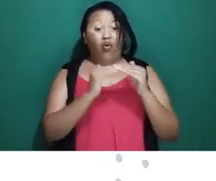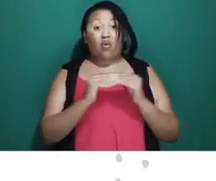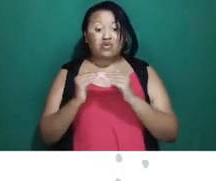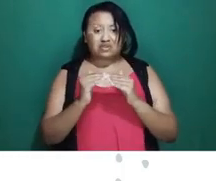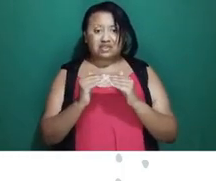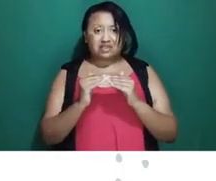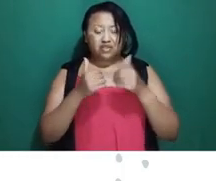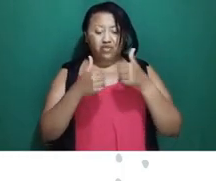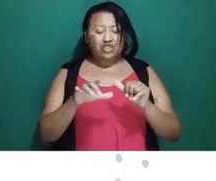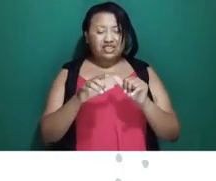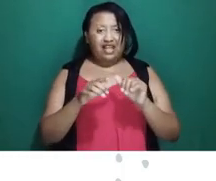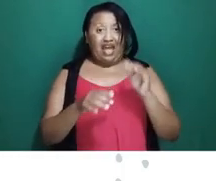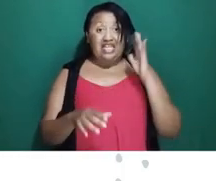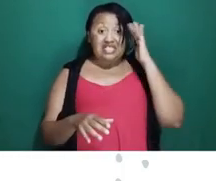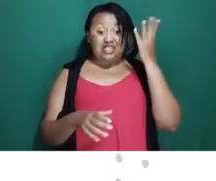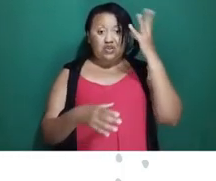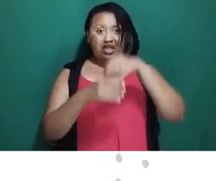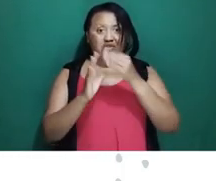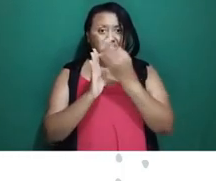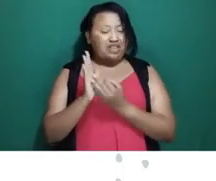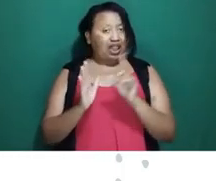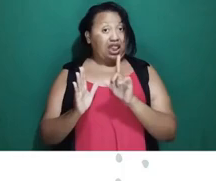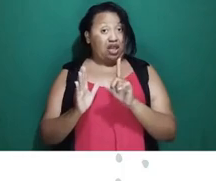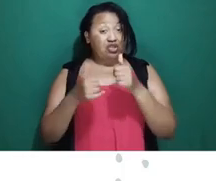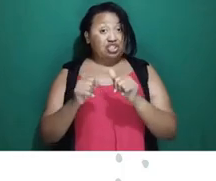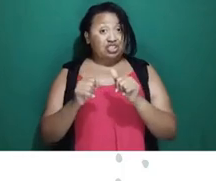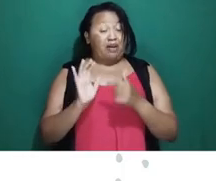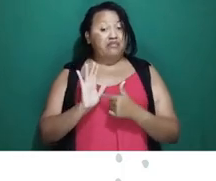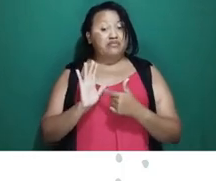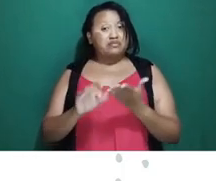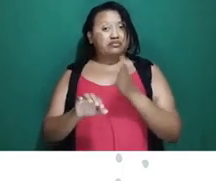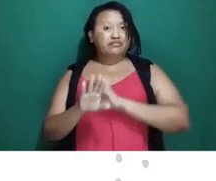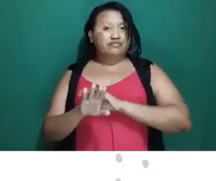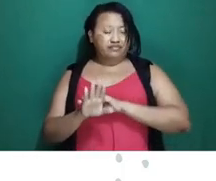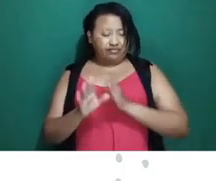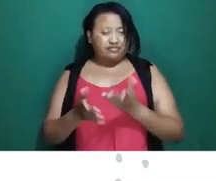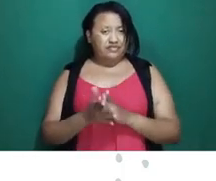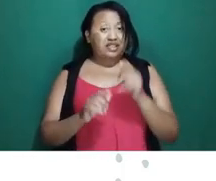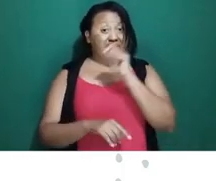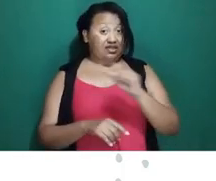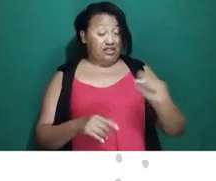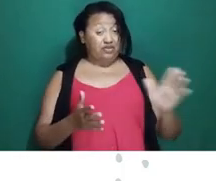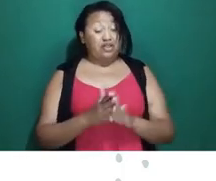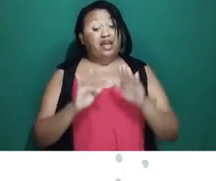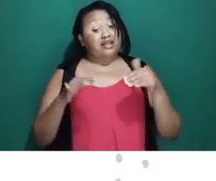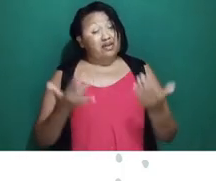com que está subtendido no texto e não conquistar explícito né escrito no texto é concordar com a ideia